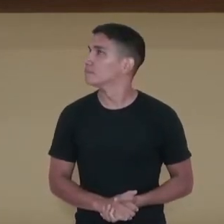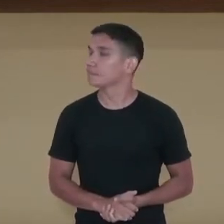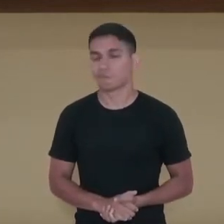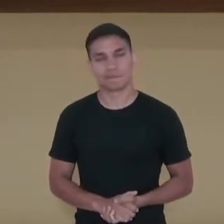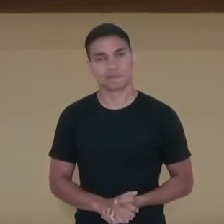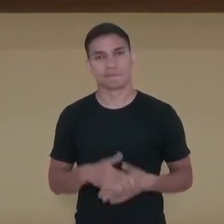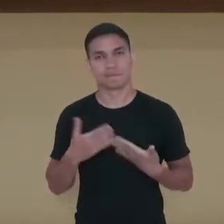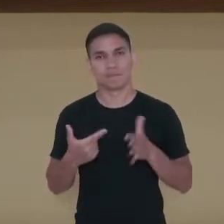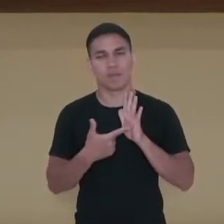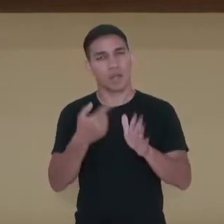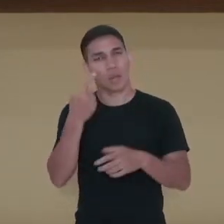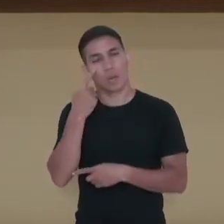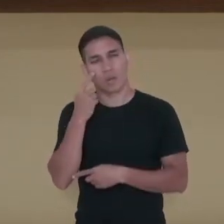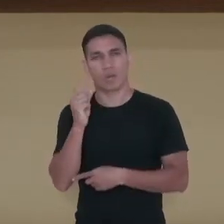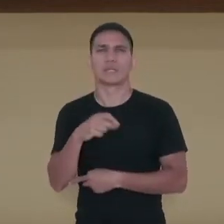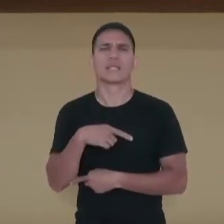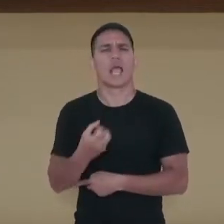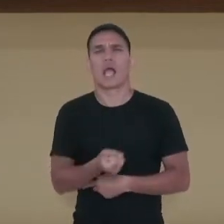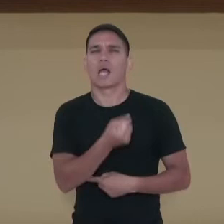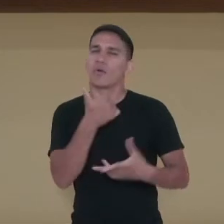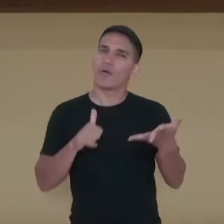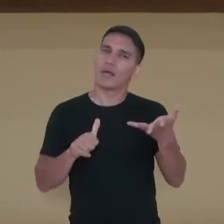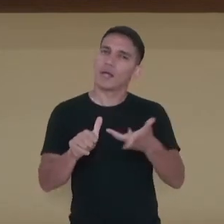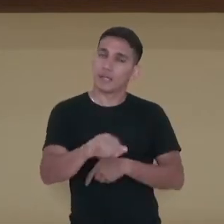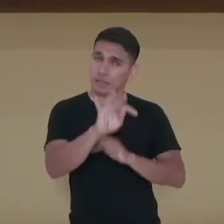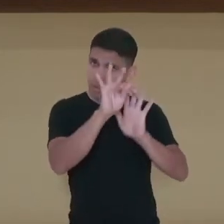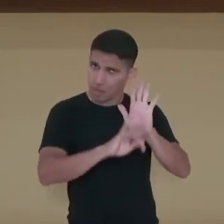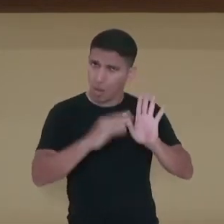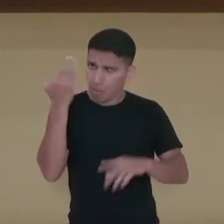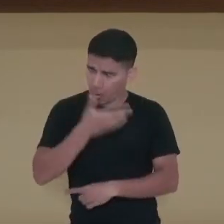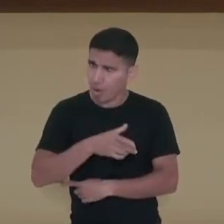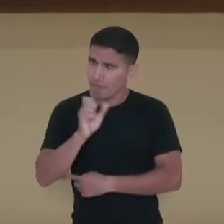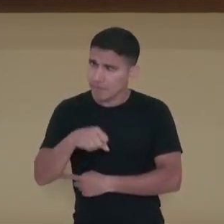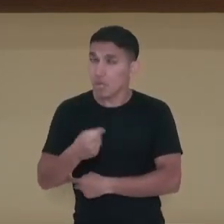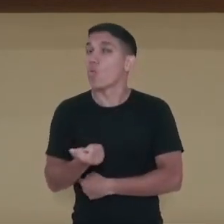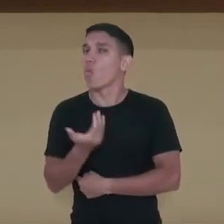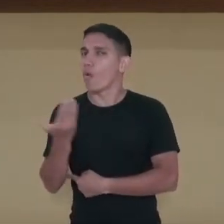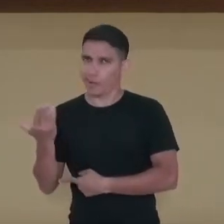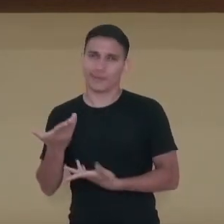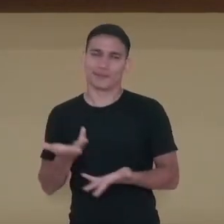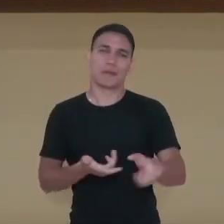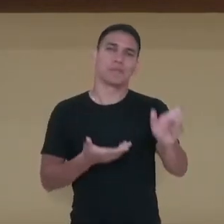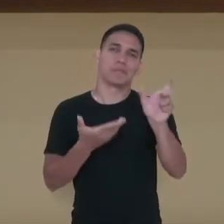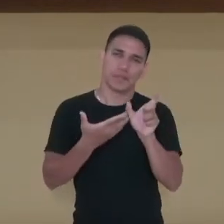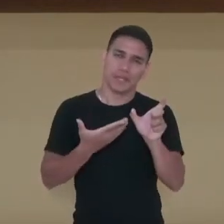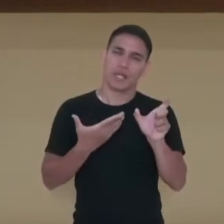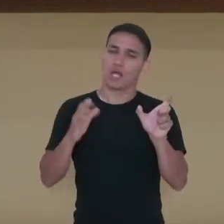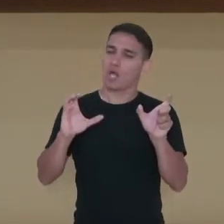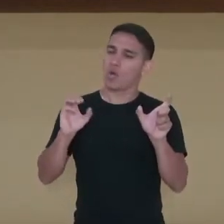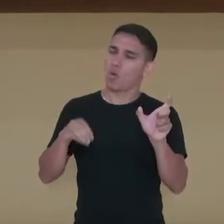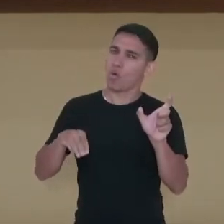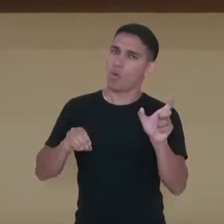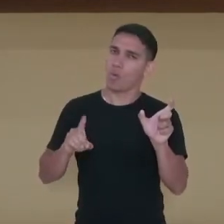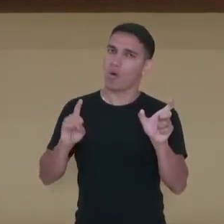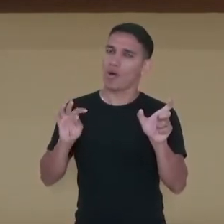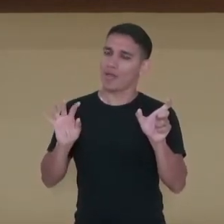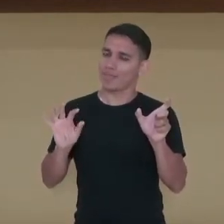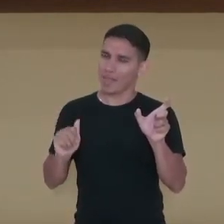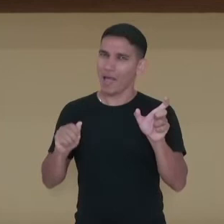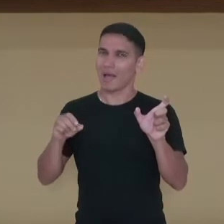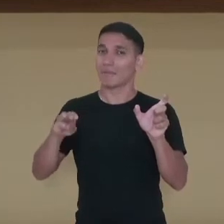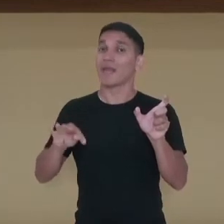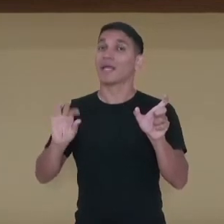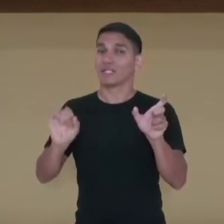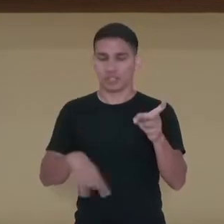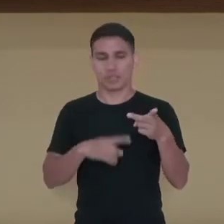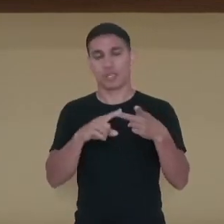Então, vamos ver aqui. Há elementos do texto que comprovam isso? Quais? Palavra comodamente e a